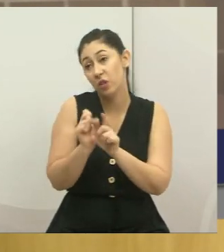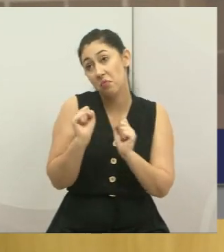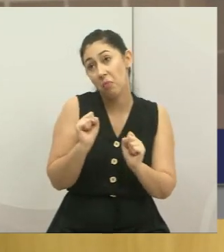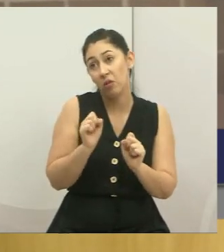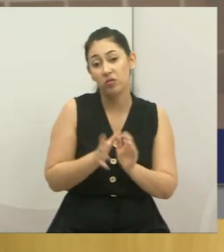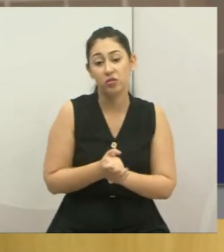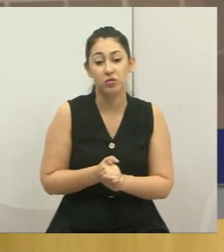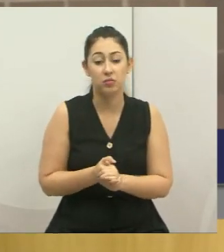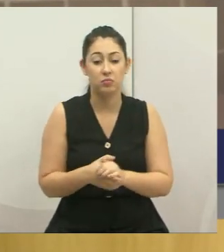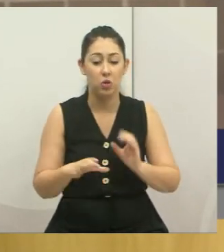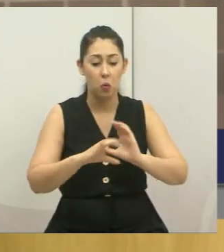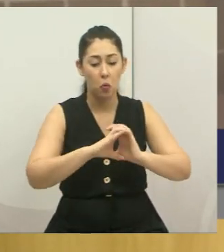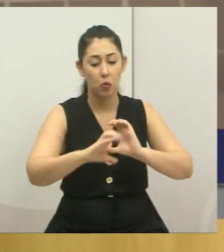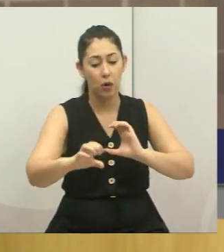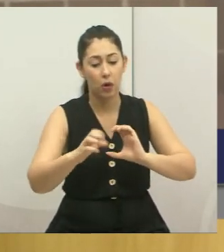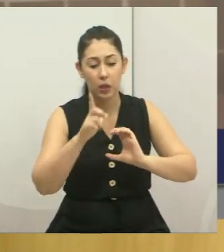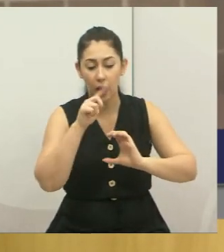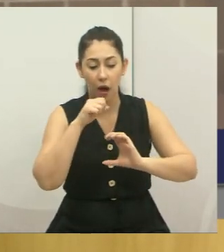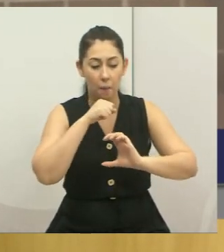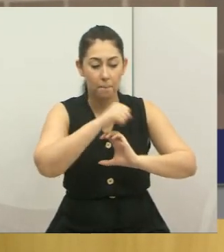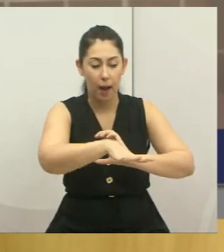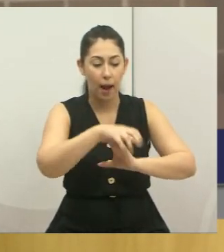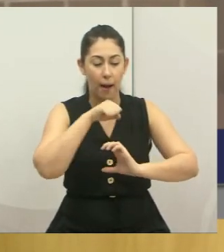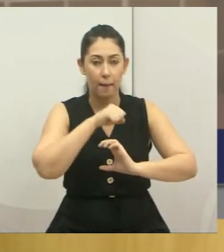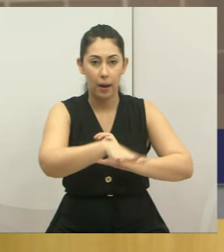nas proximidades aí,